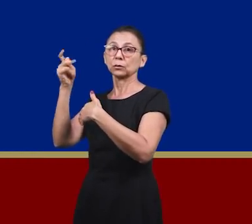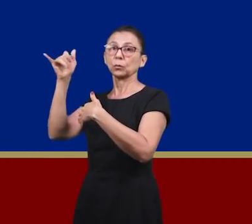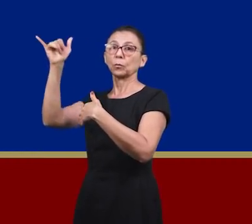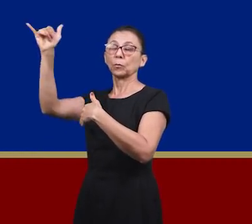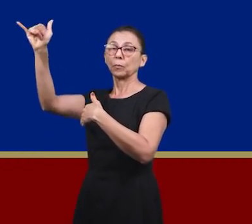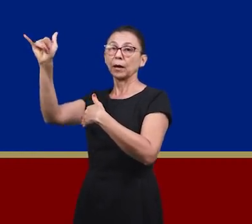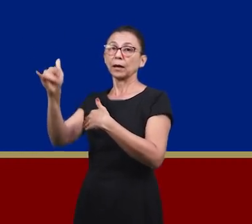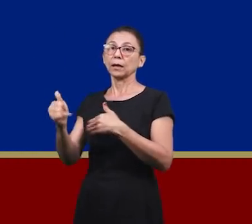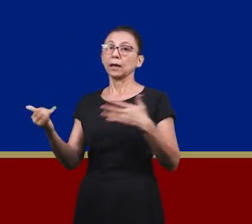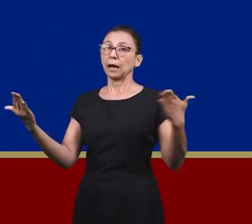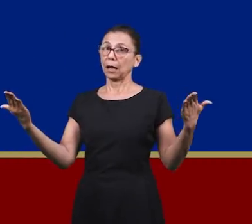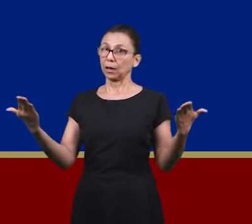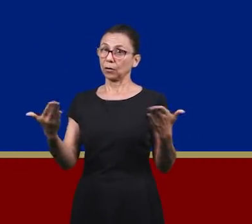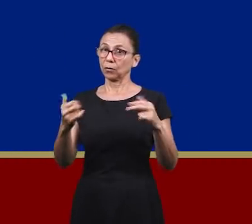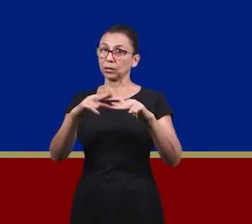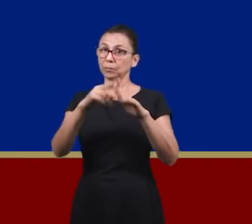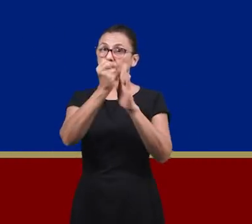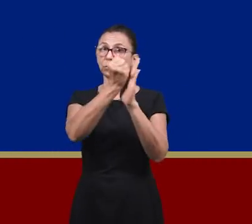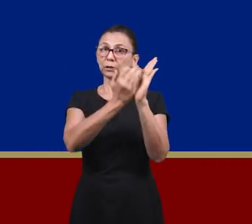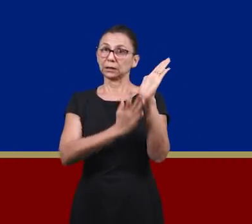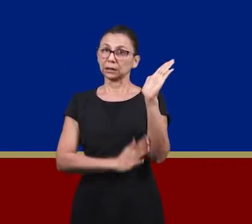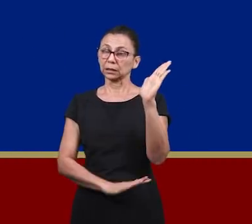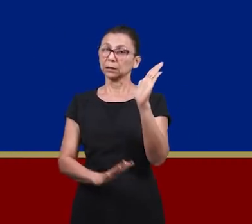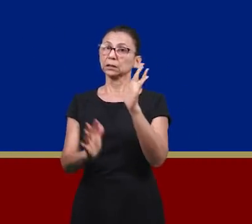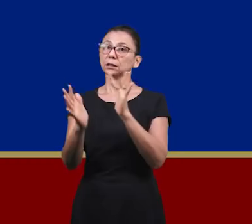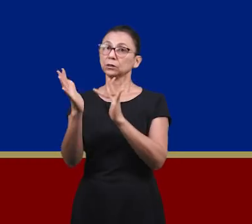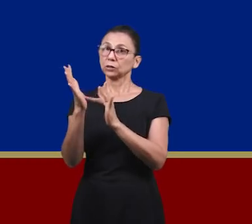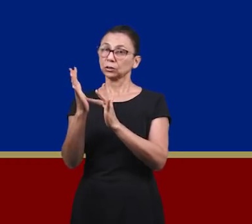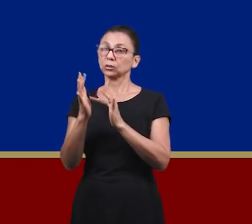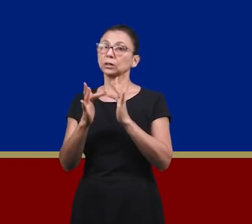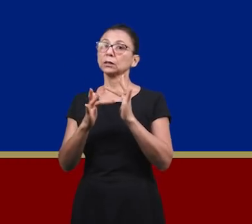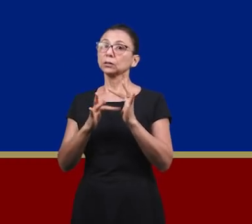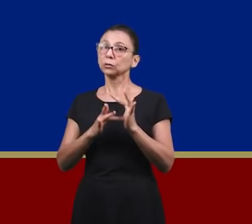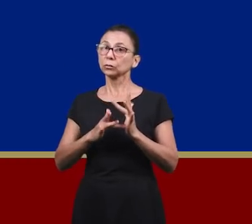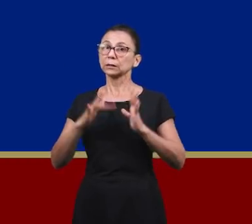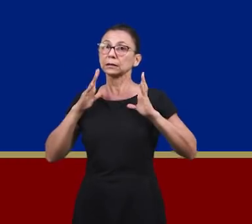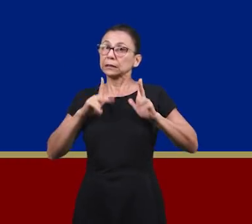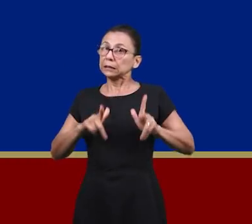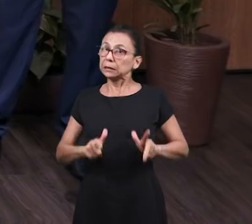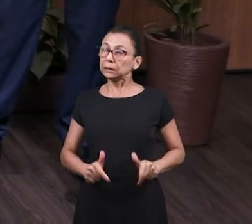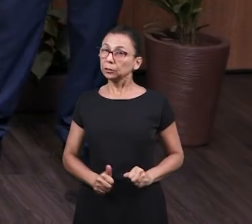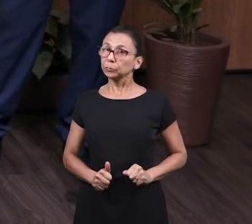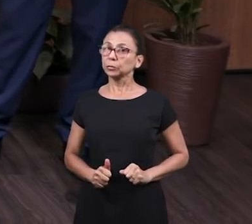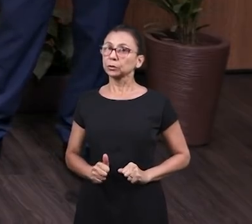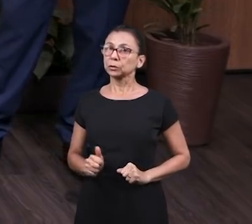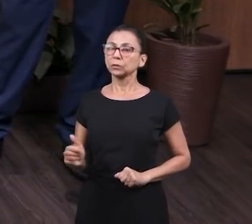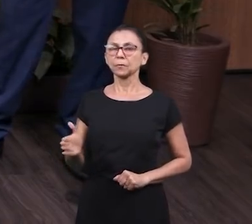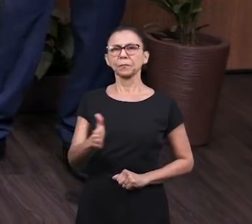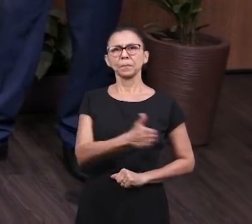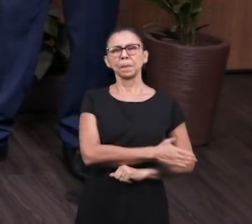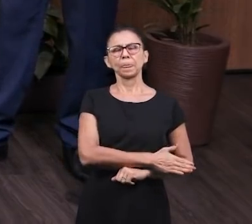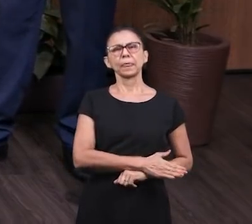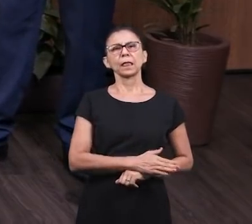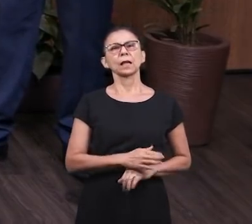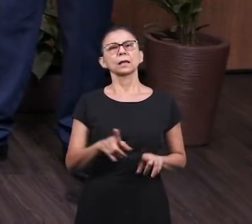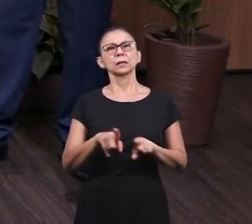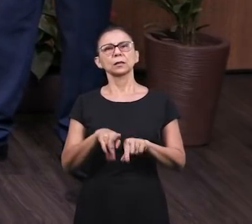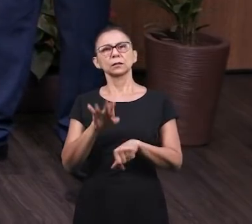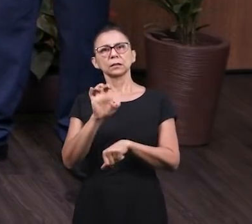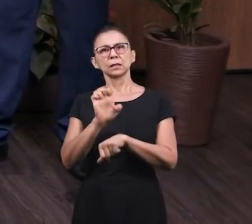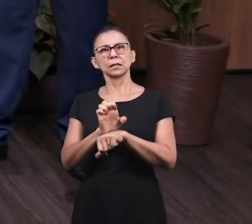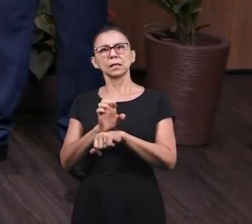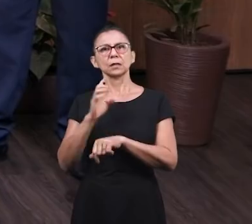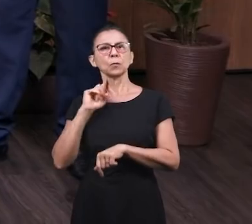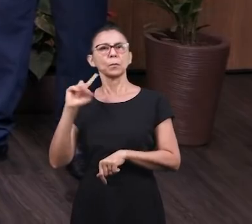Jesus, usando as vestes que Ele nos consagrou. E ainda uma resposta de Governador